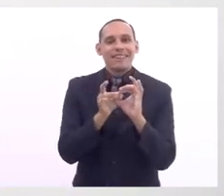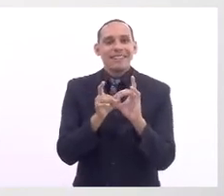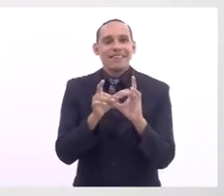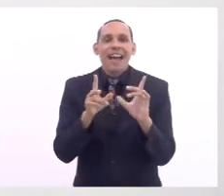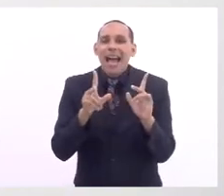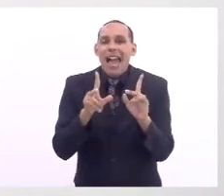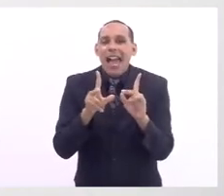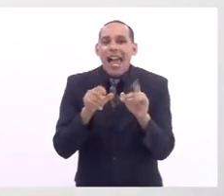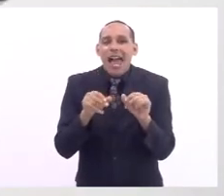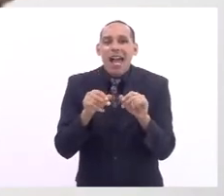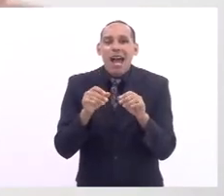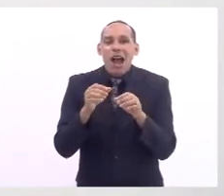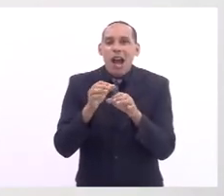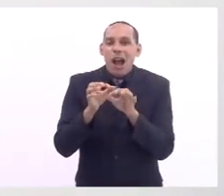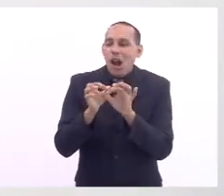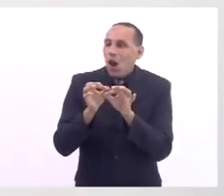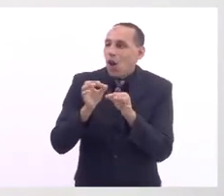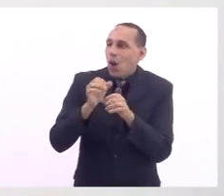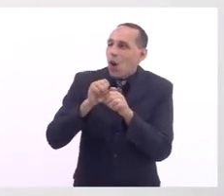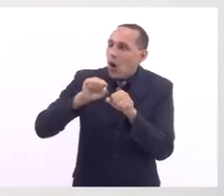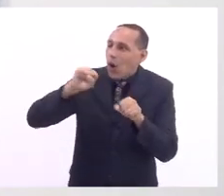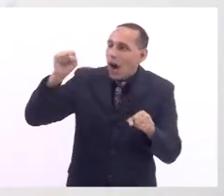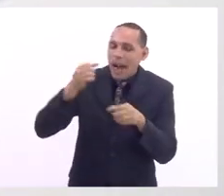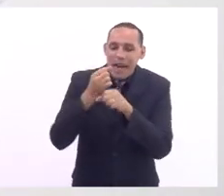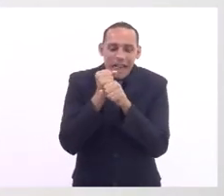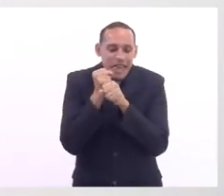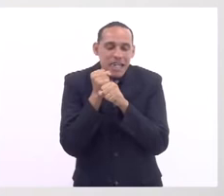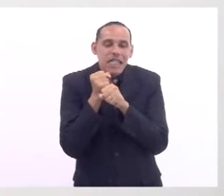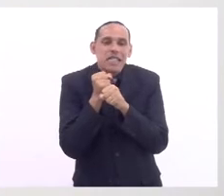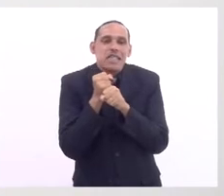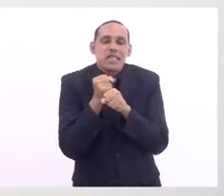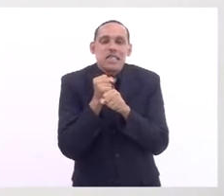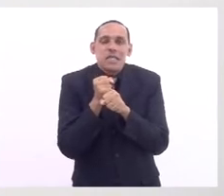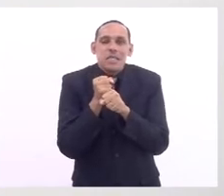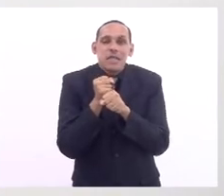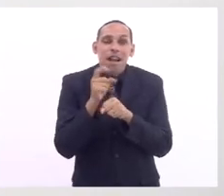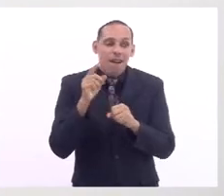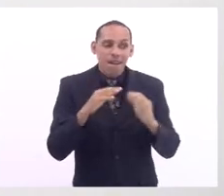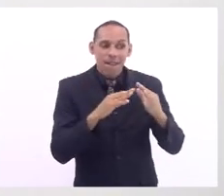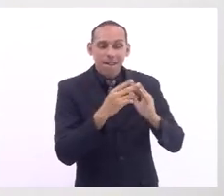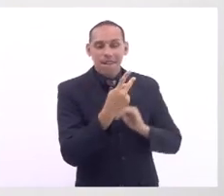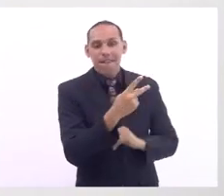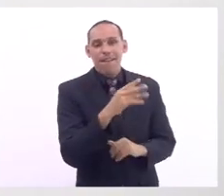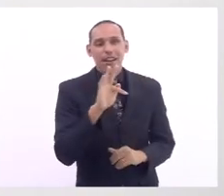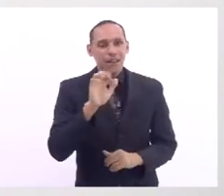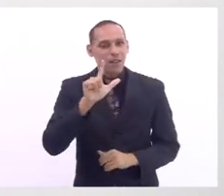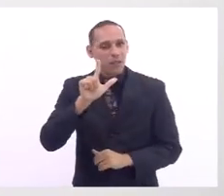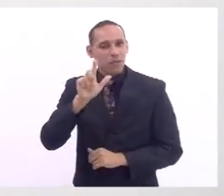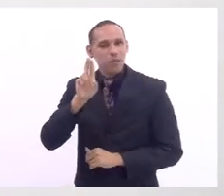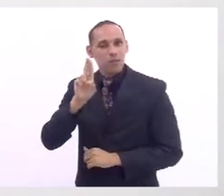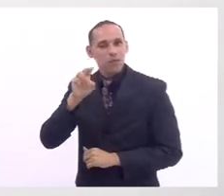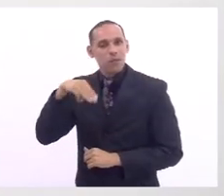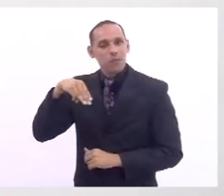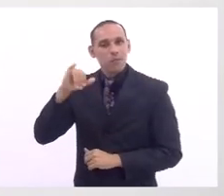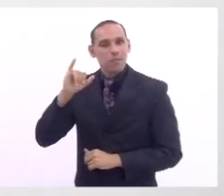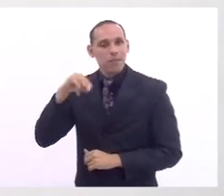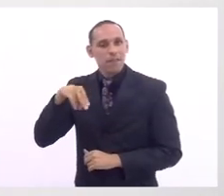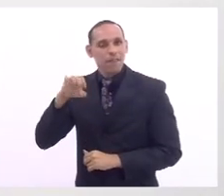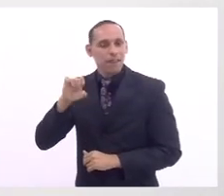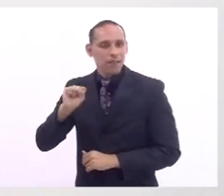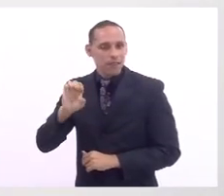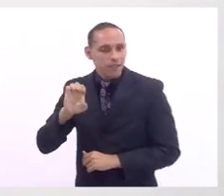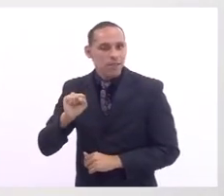como forma de tentar avançar foi com a casa Fluminense nasceu com essa pegada e eu tava ouvindo aqui